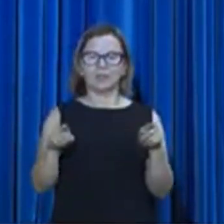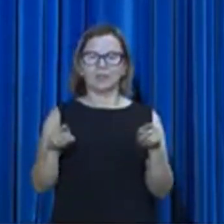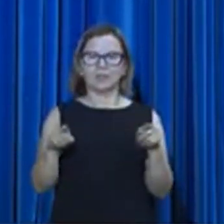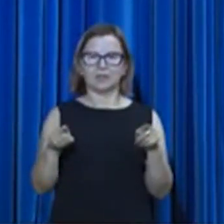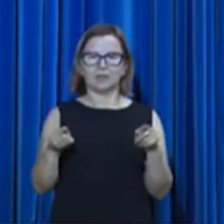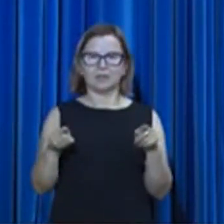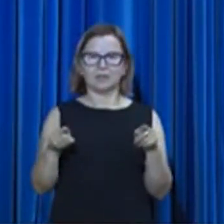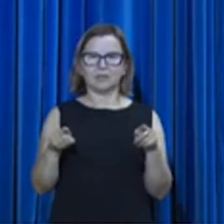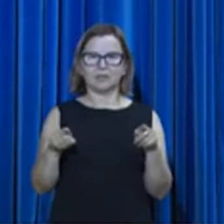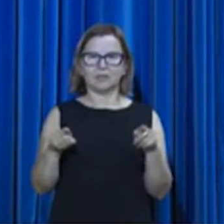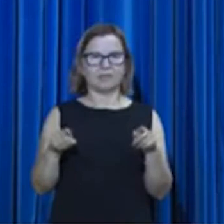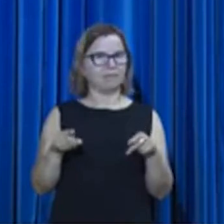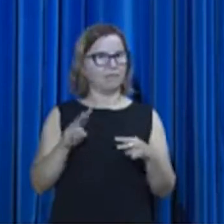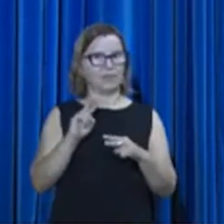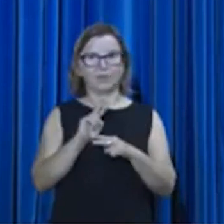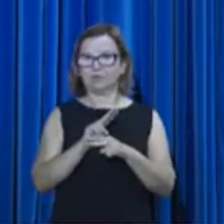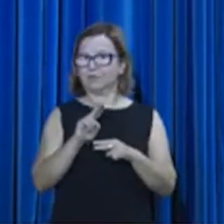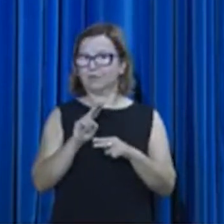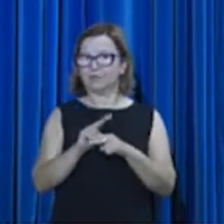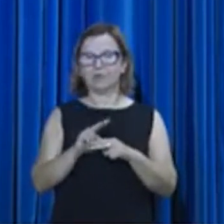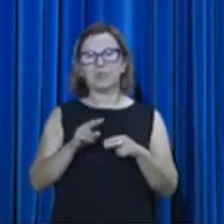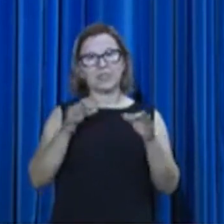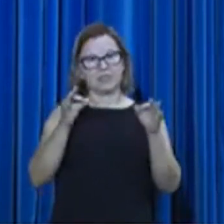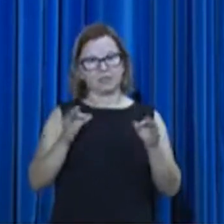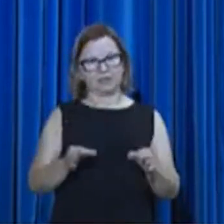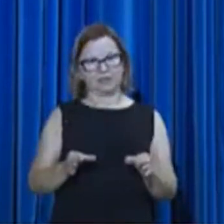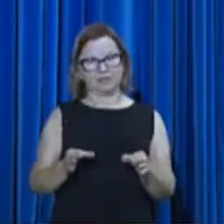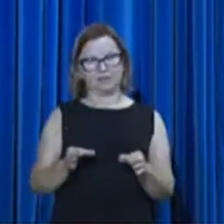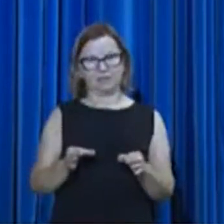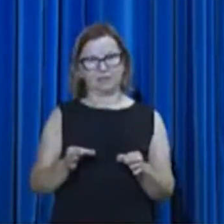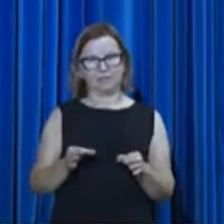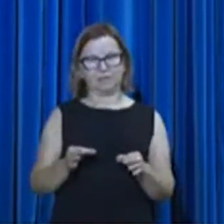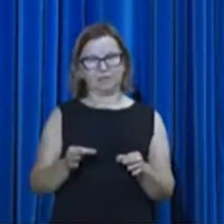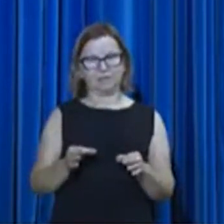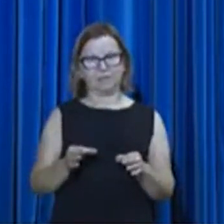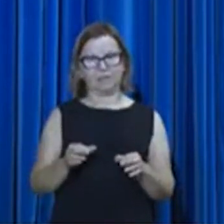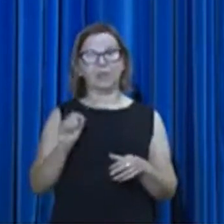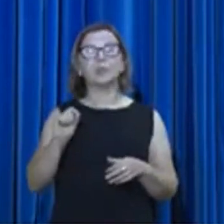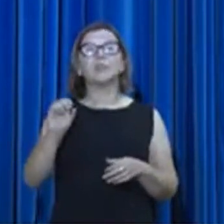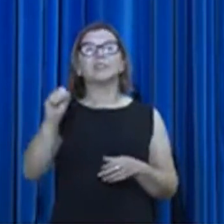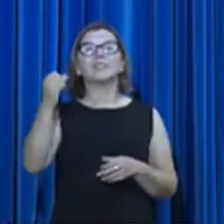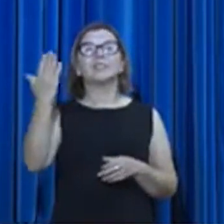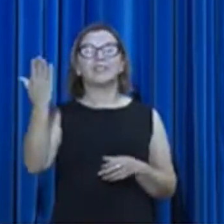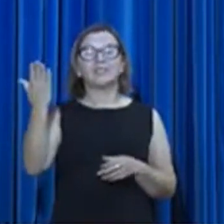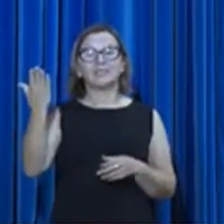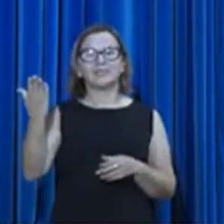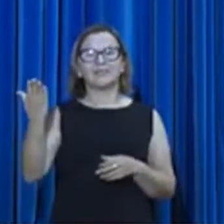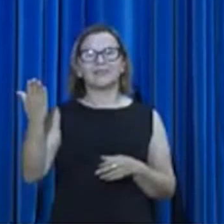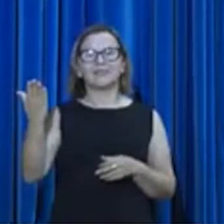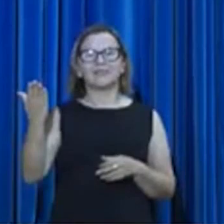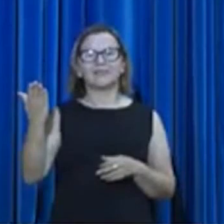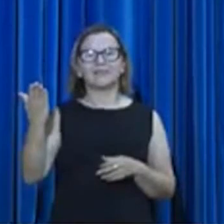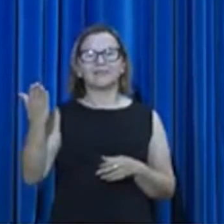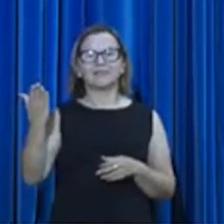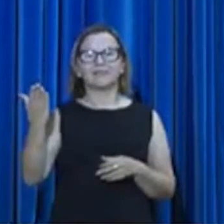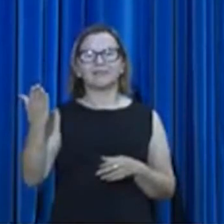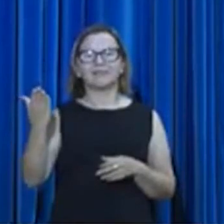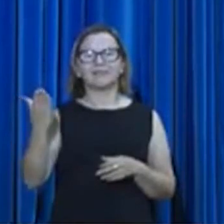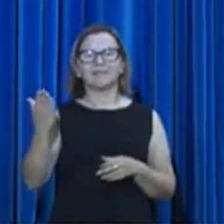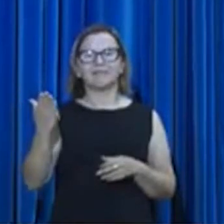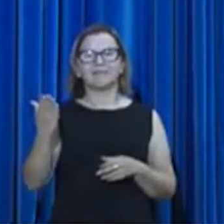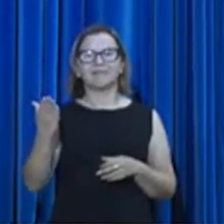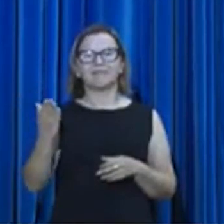teve uma vigilância adequada. E isso resultou o quê? Ele deixou a sua